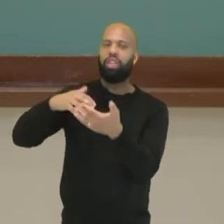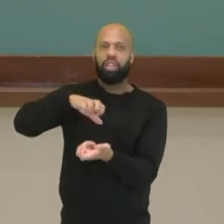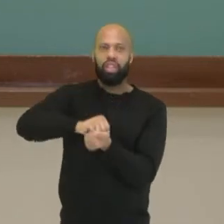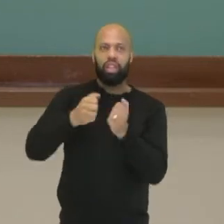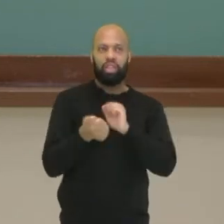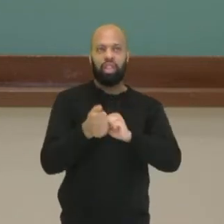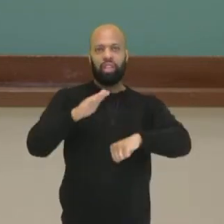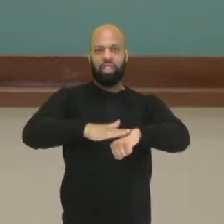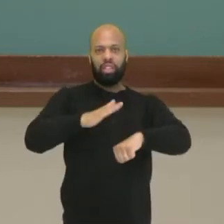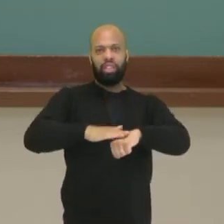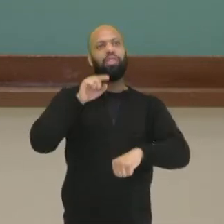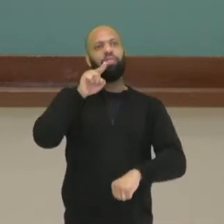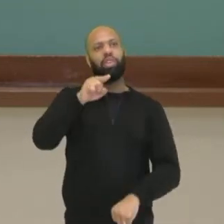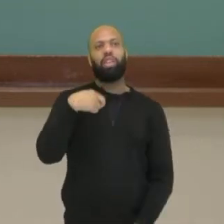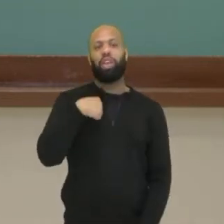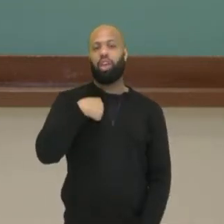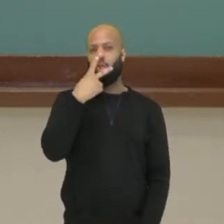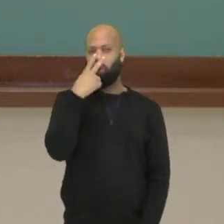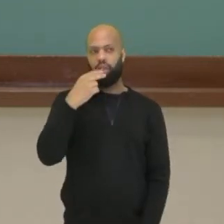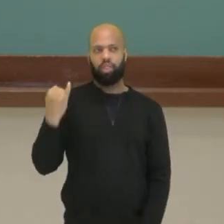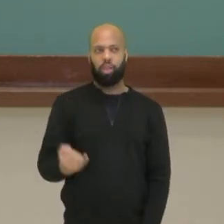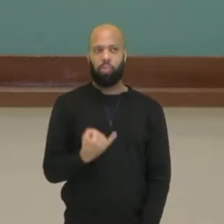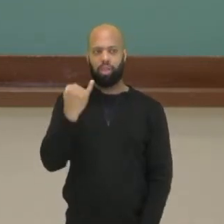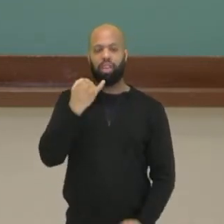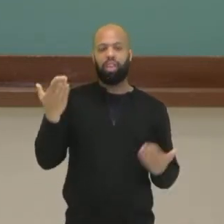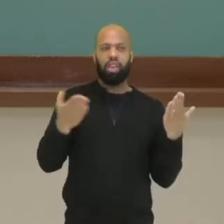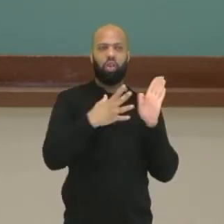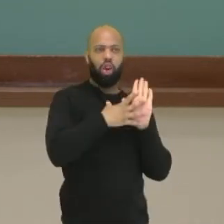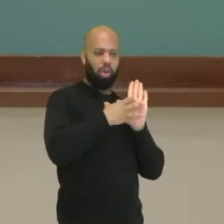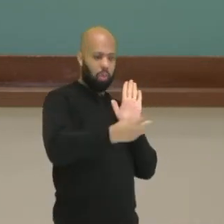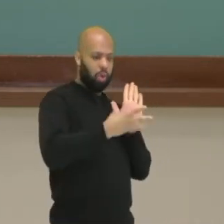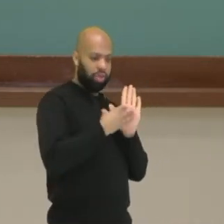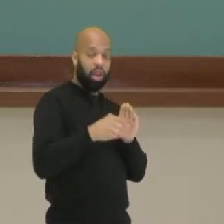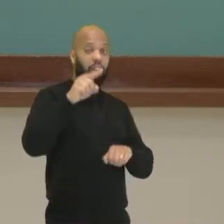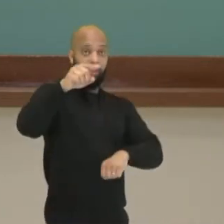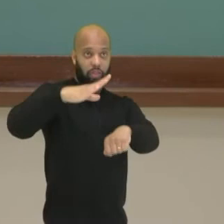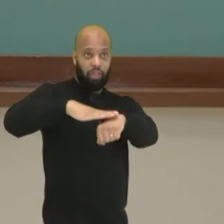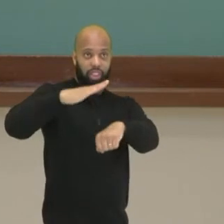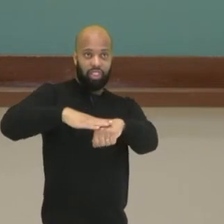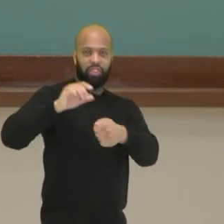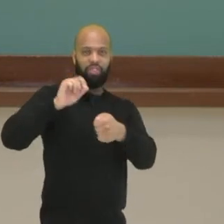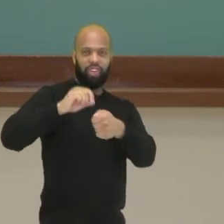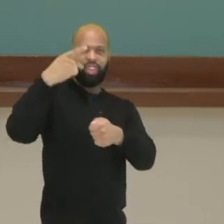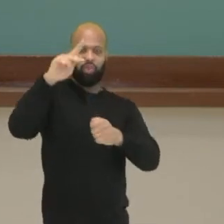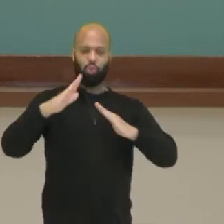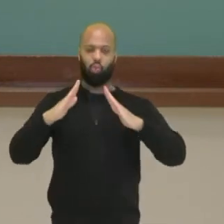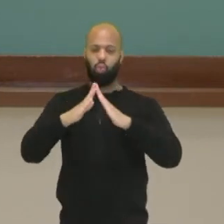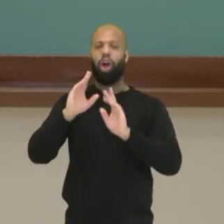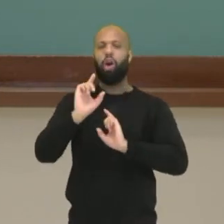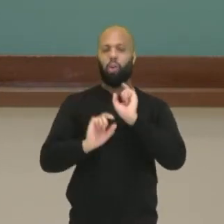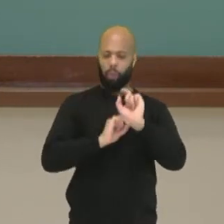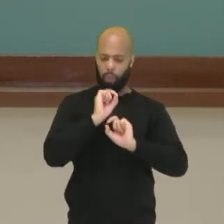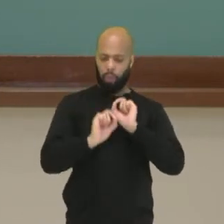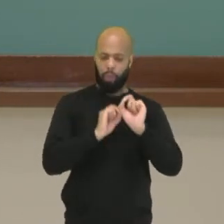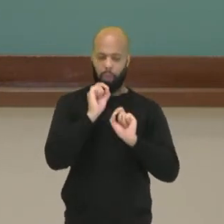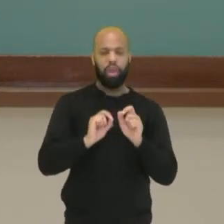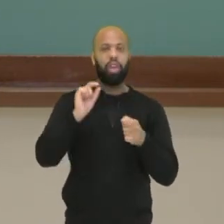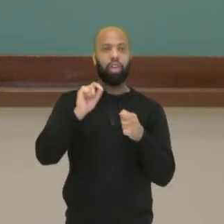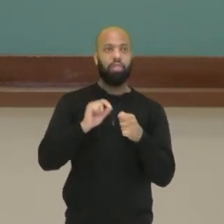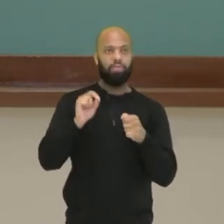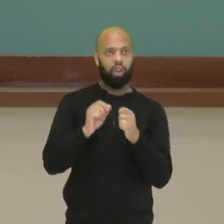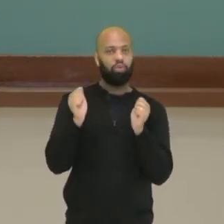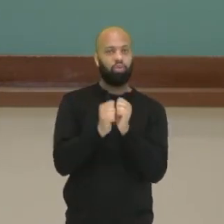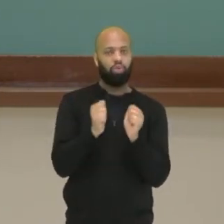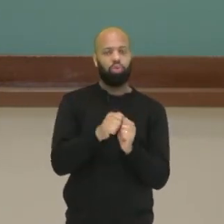Acho que isso é muito importante. É um modelinho que a gente vai criar, que você vai criar aí na tua casa, tá? É, pode ser com a supervisão